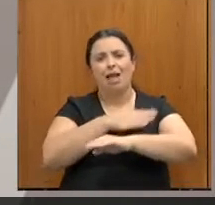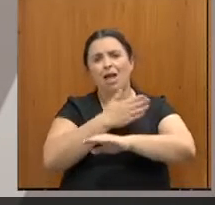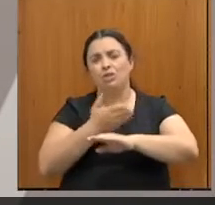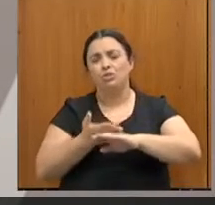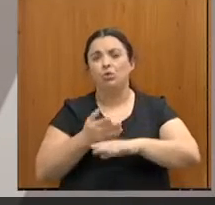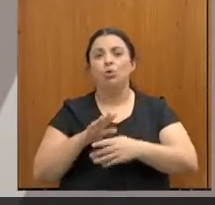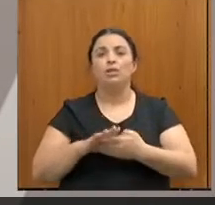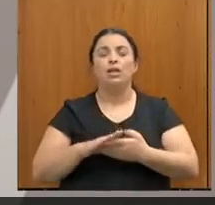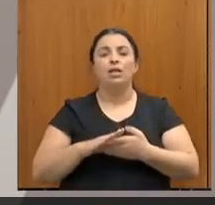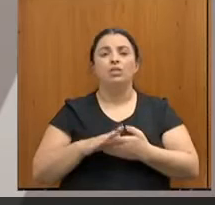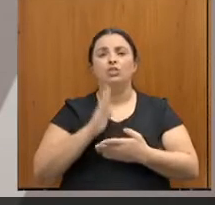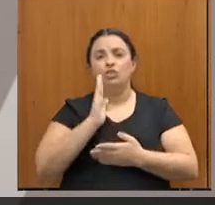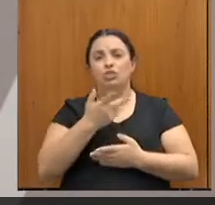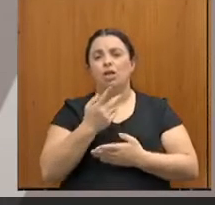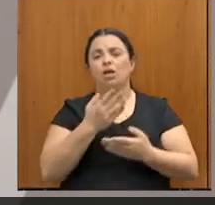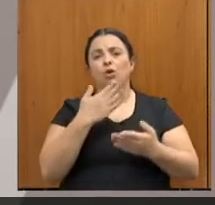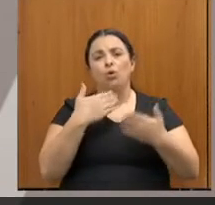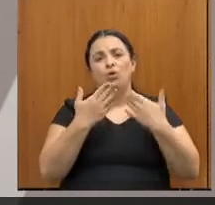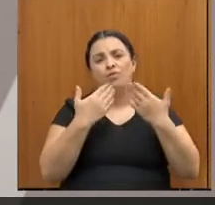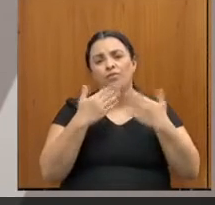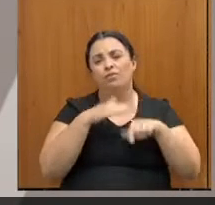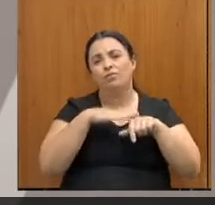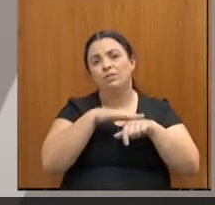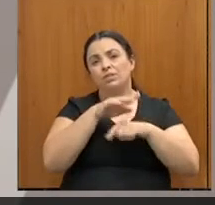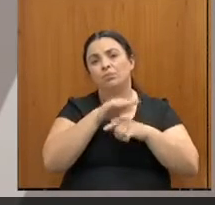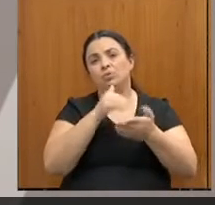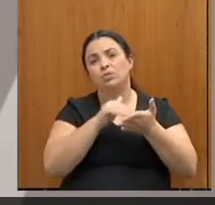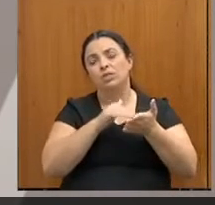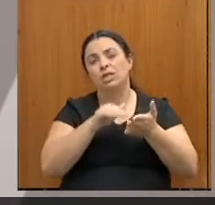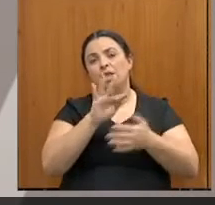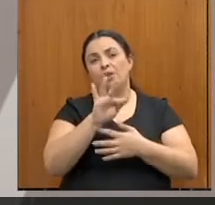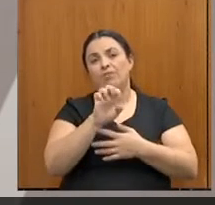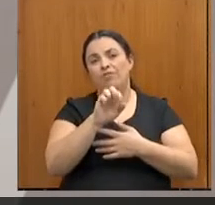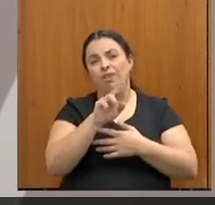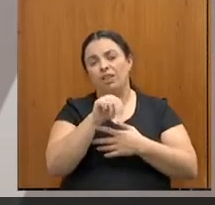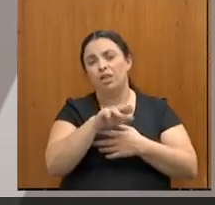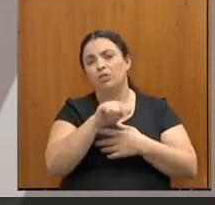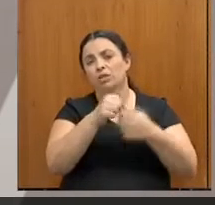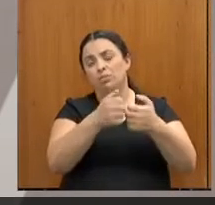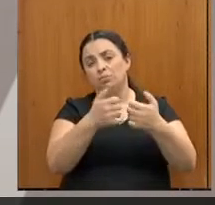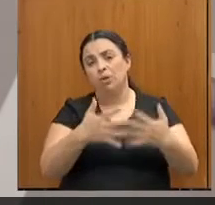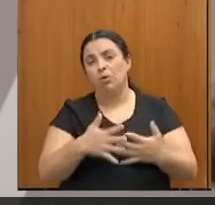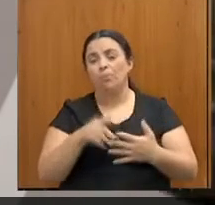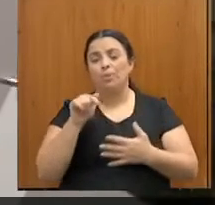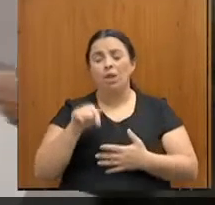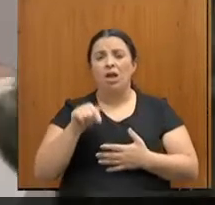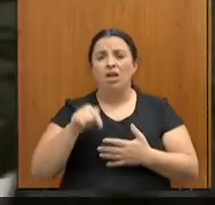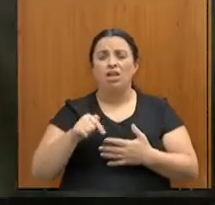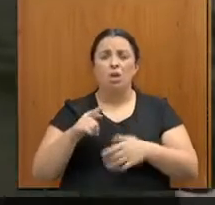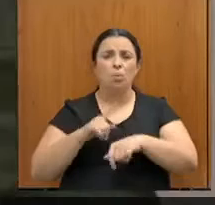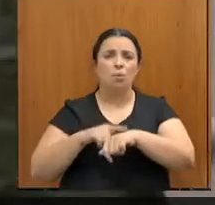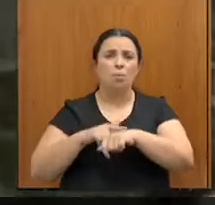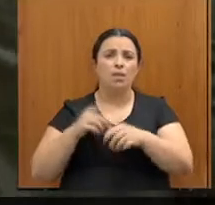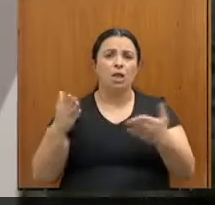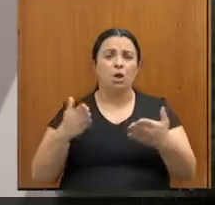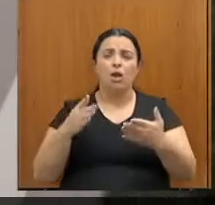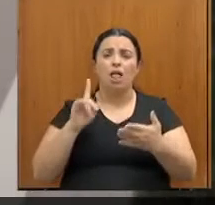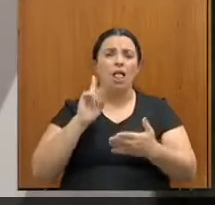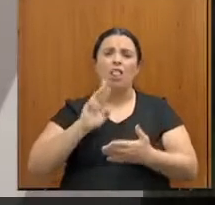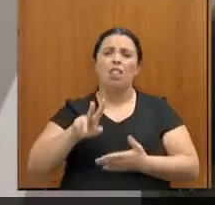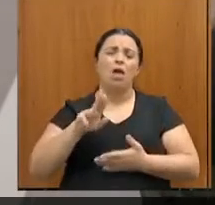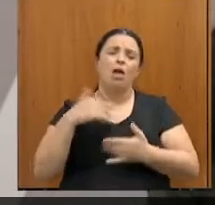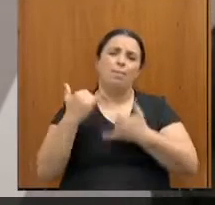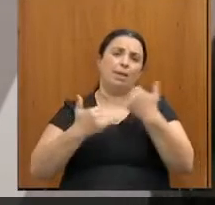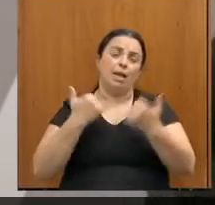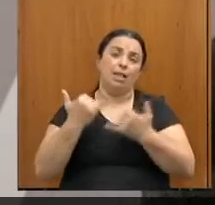secretário Fernando trazendo toda a sua explanação com muita seriedade não é brincadeira aqui tá sendo construído com os